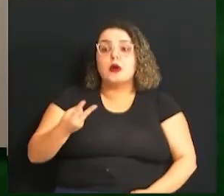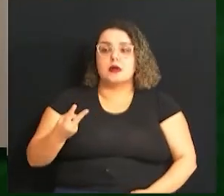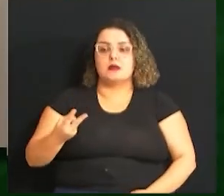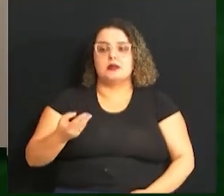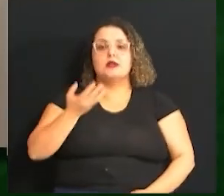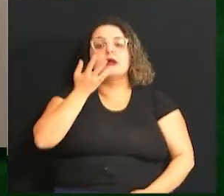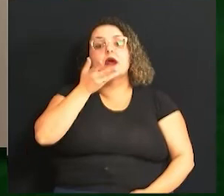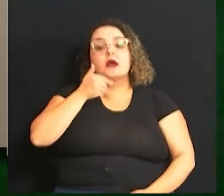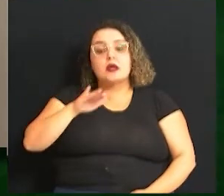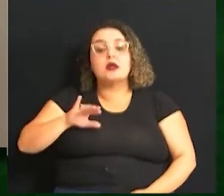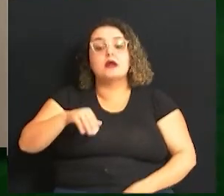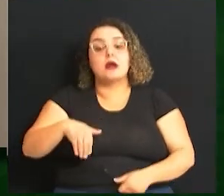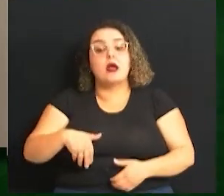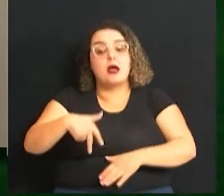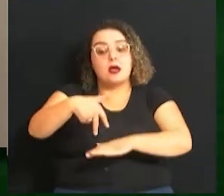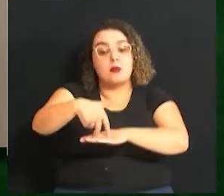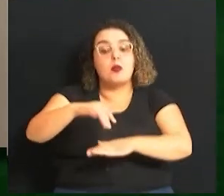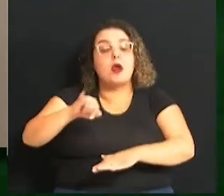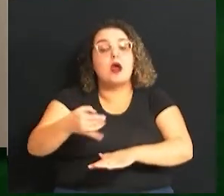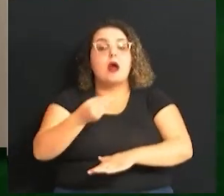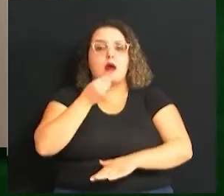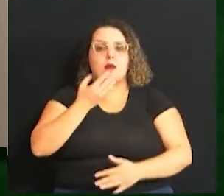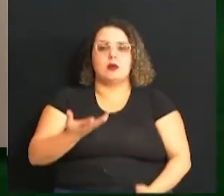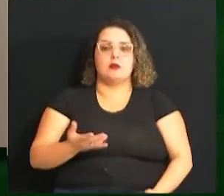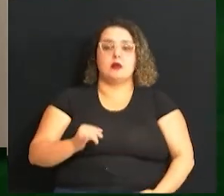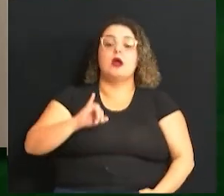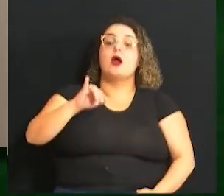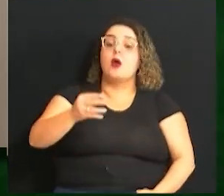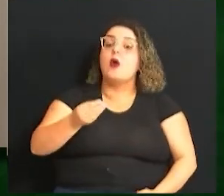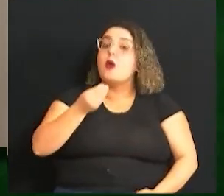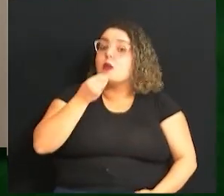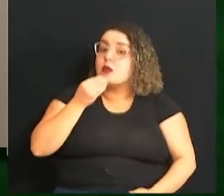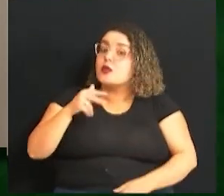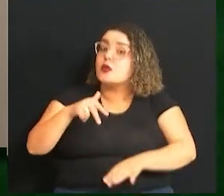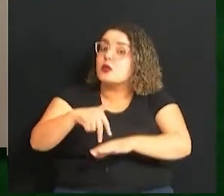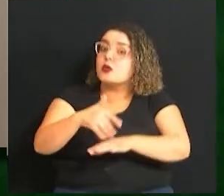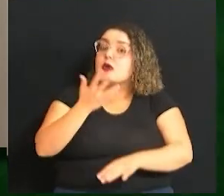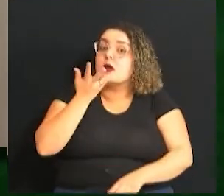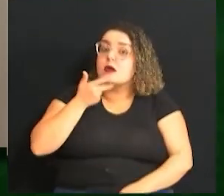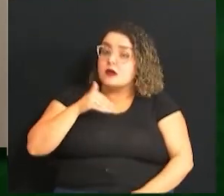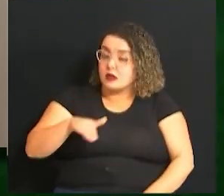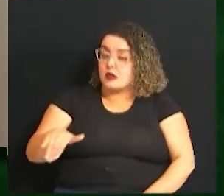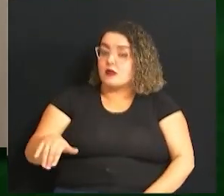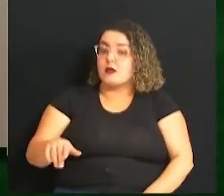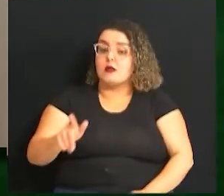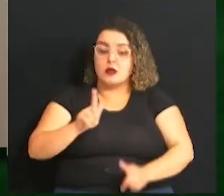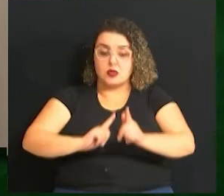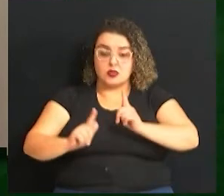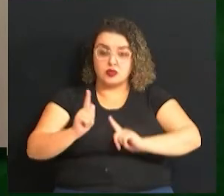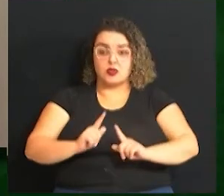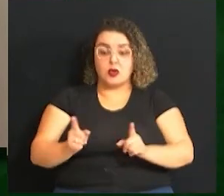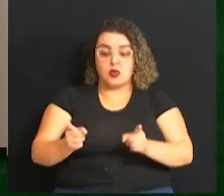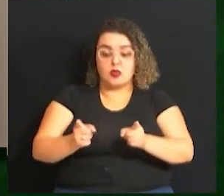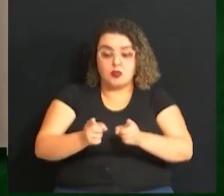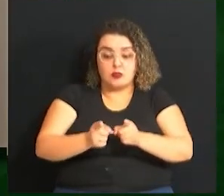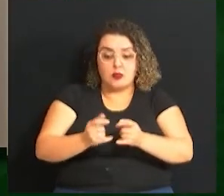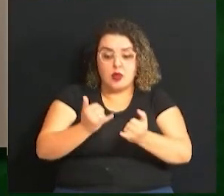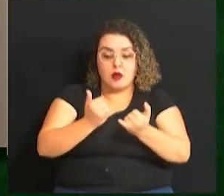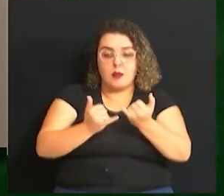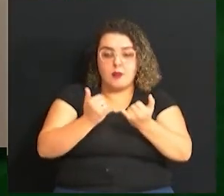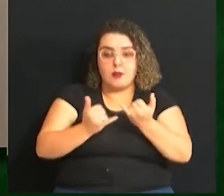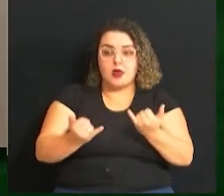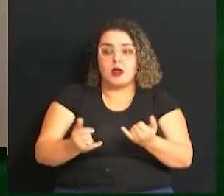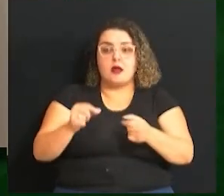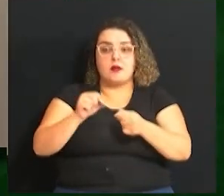quantas vezes a criança é exposta a oportunidades. Você vai oportunizar o seu filho que ele possa fazer a gestão de uma